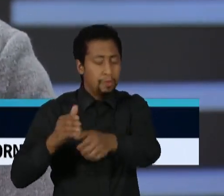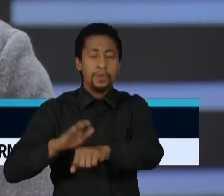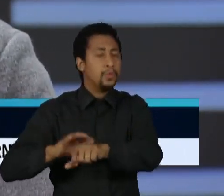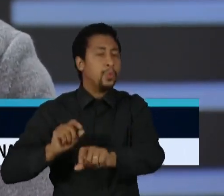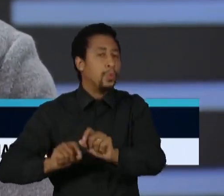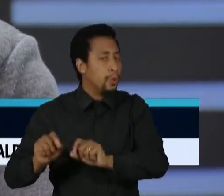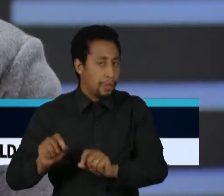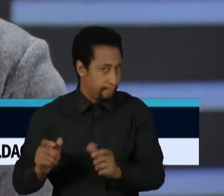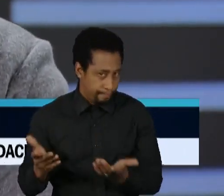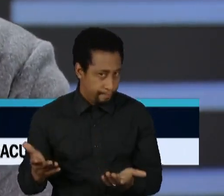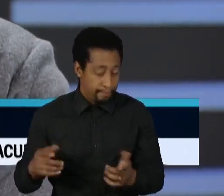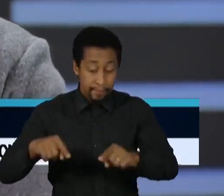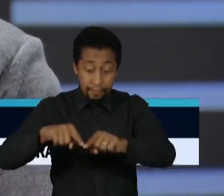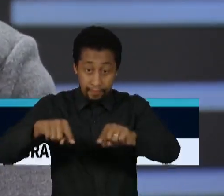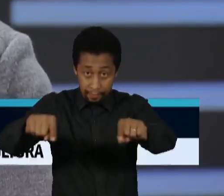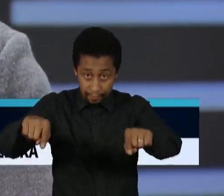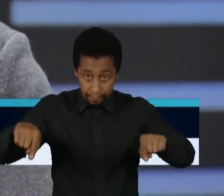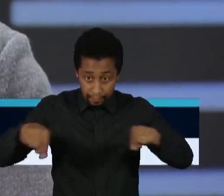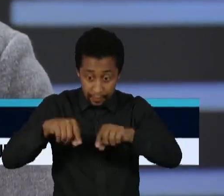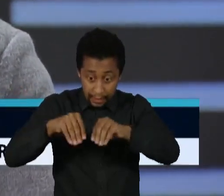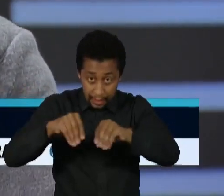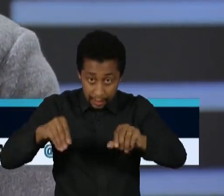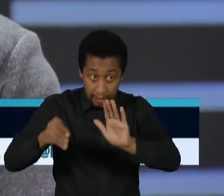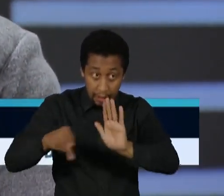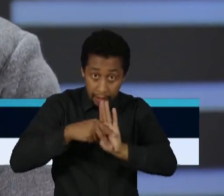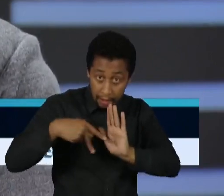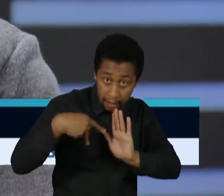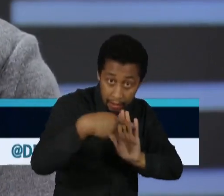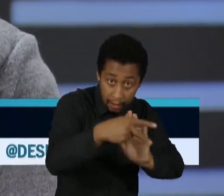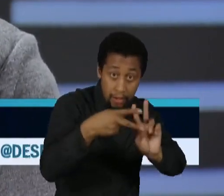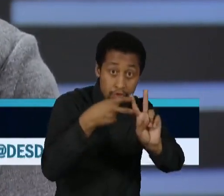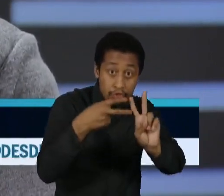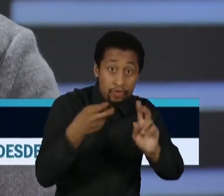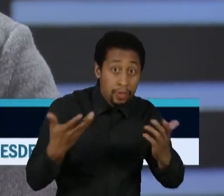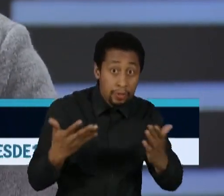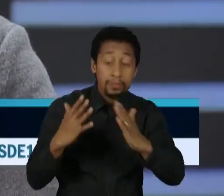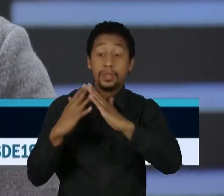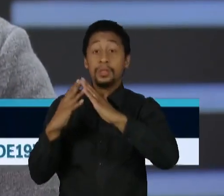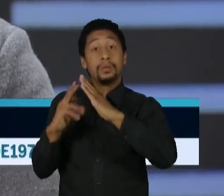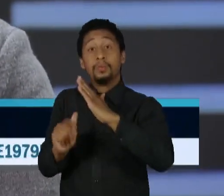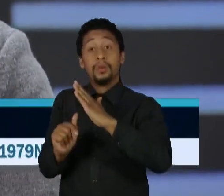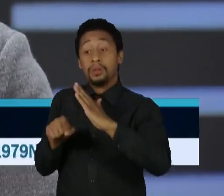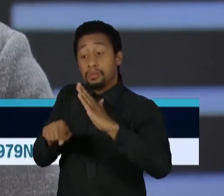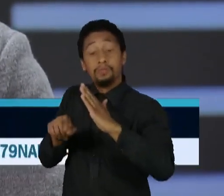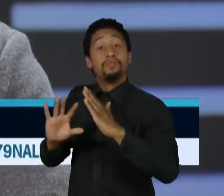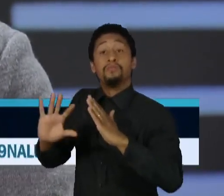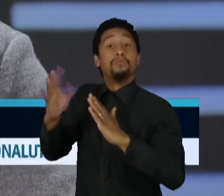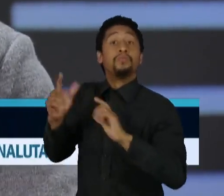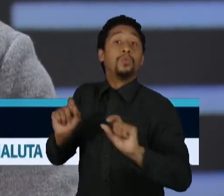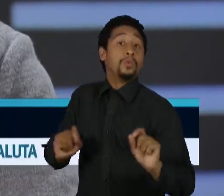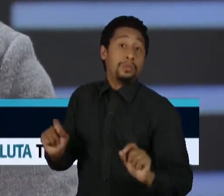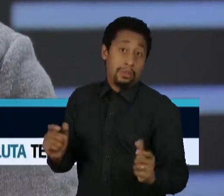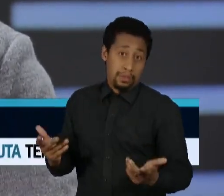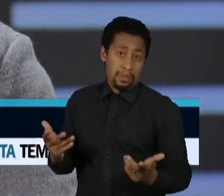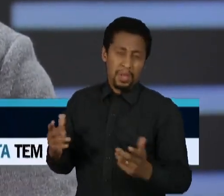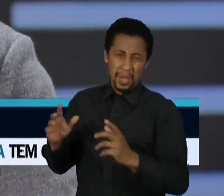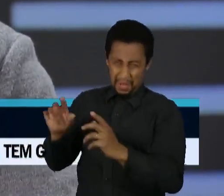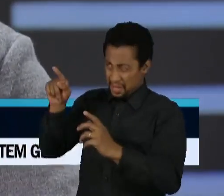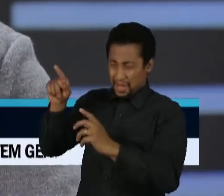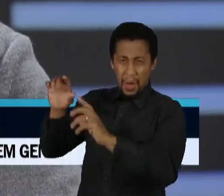com o Marco temporal o que que nós vamos fazer com os quilombolas somos nós que vamos fazer o MF Então